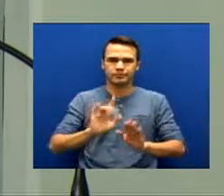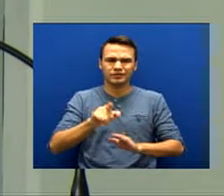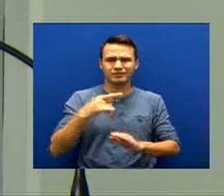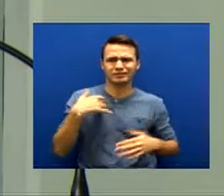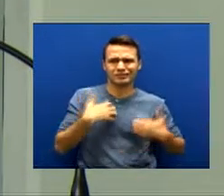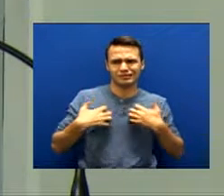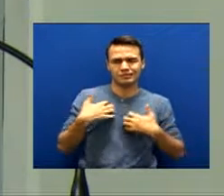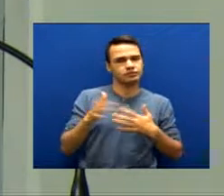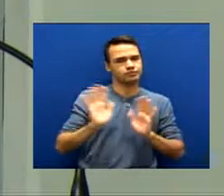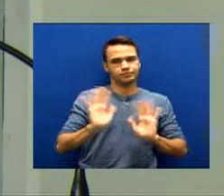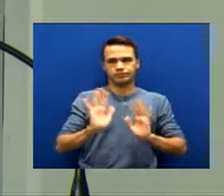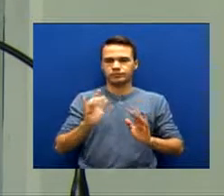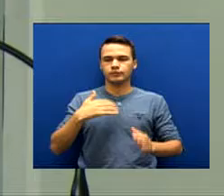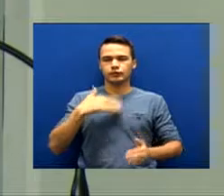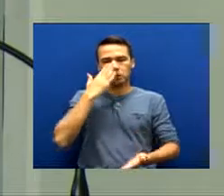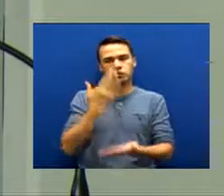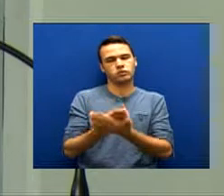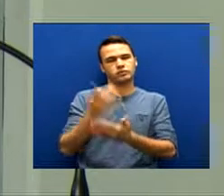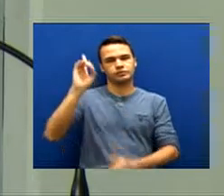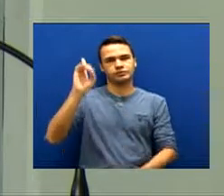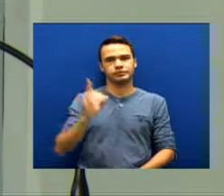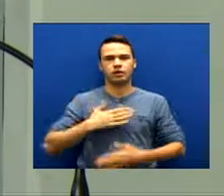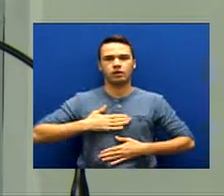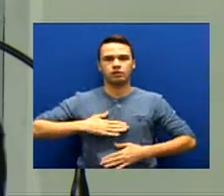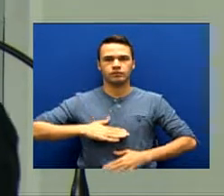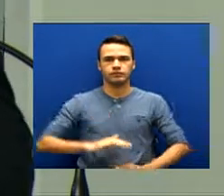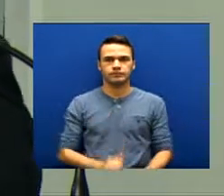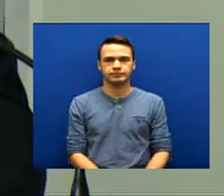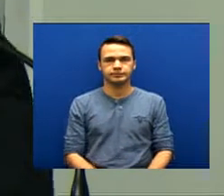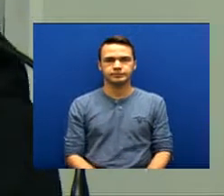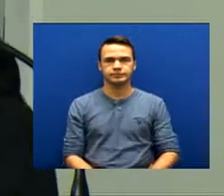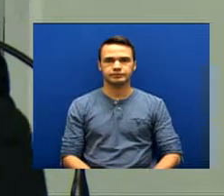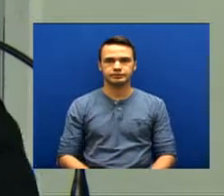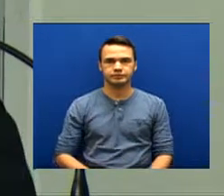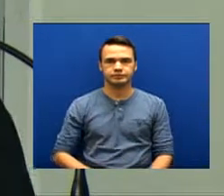sou Deus. E essa declaração, eu sou Deus, faz grande diferença.